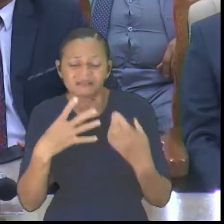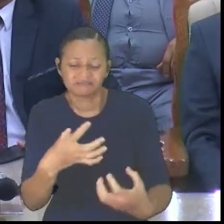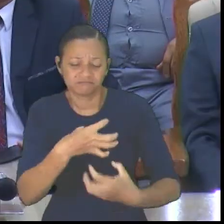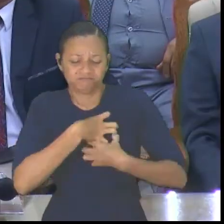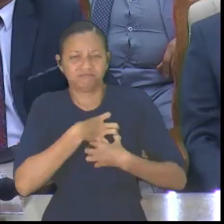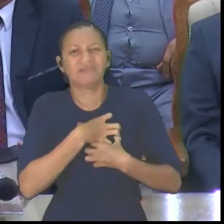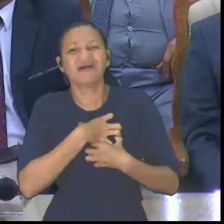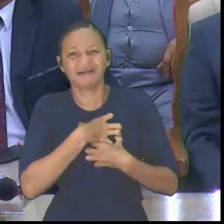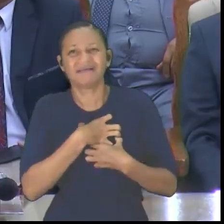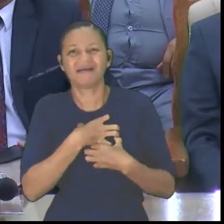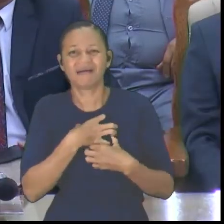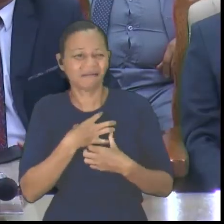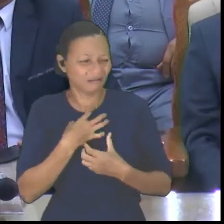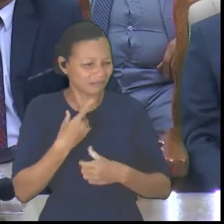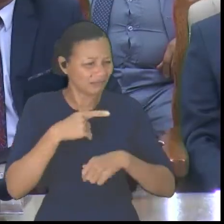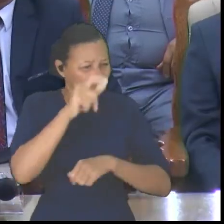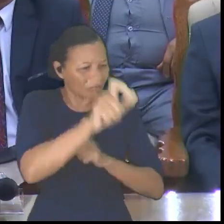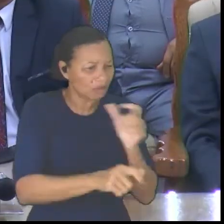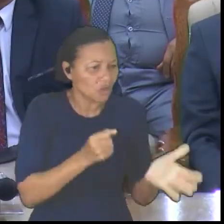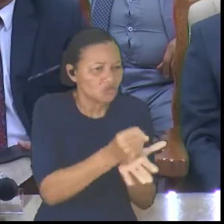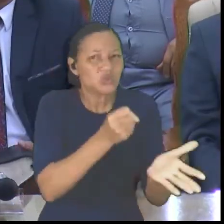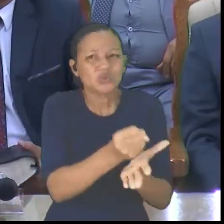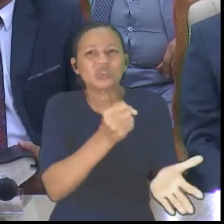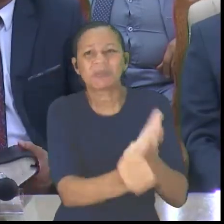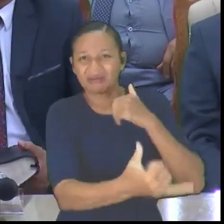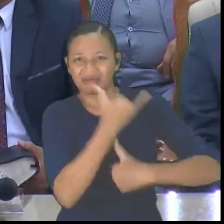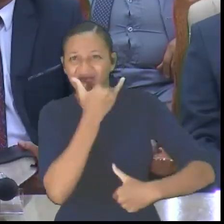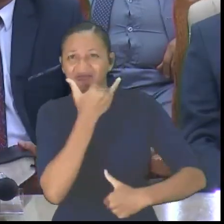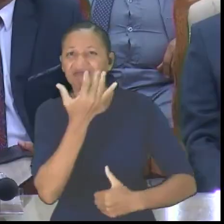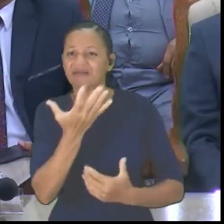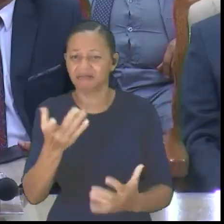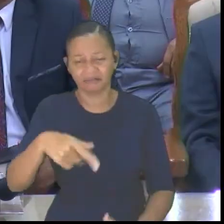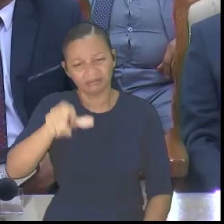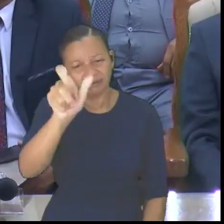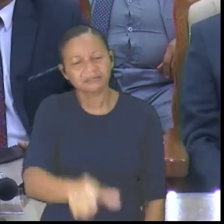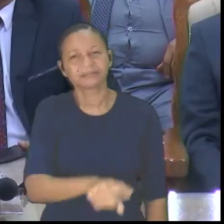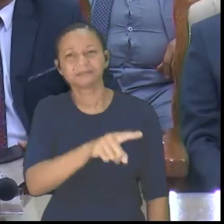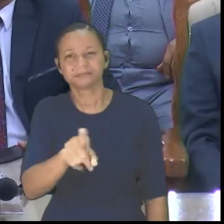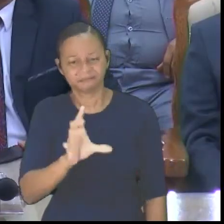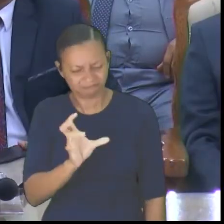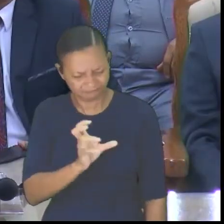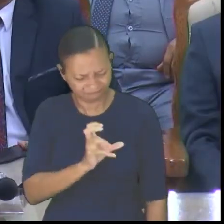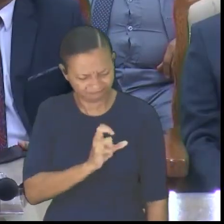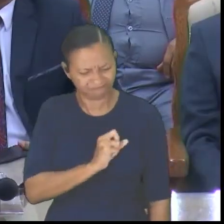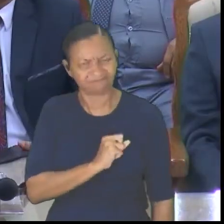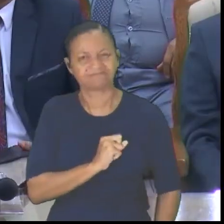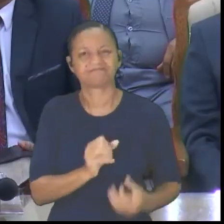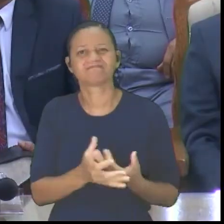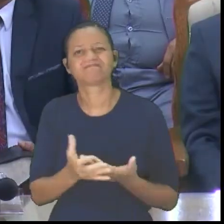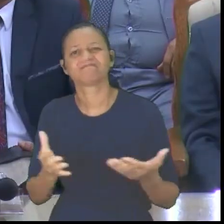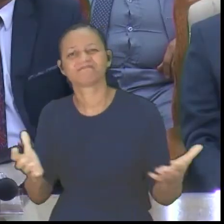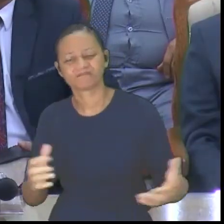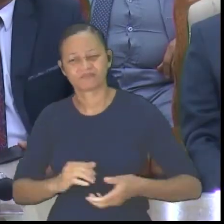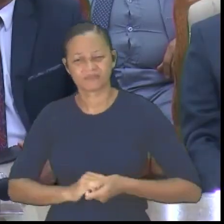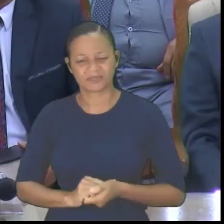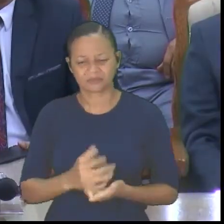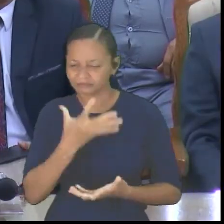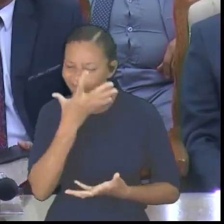machucou tentando curar alguém, para quem ama, mesmo sendo